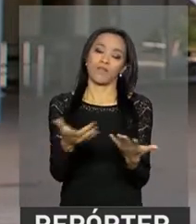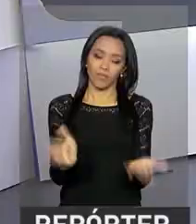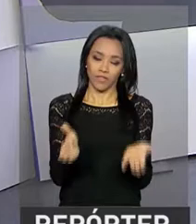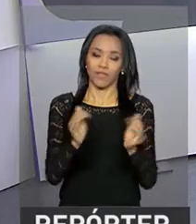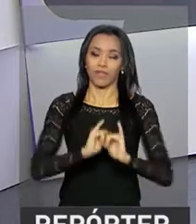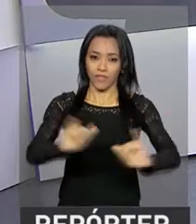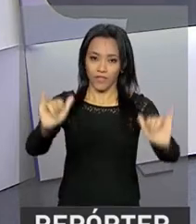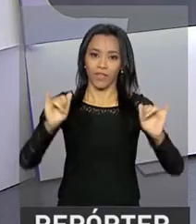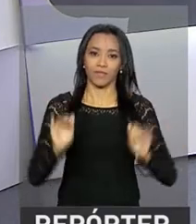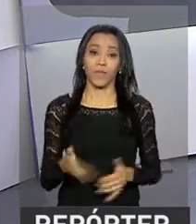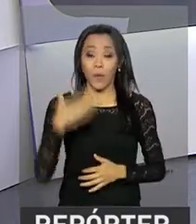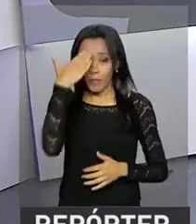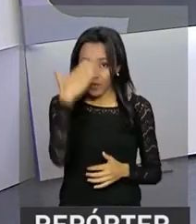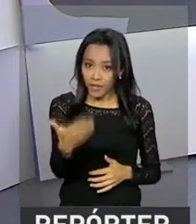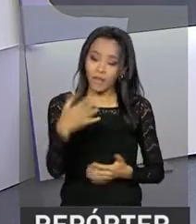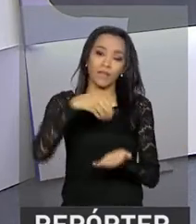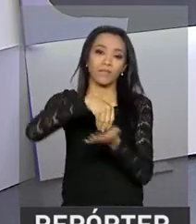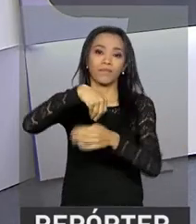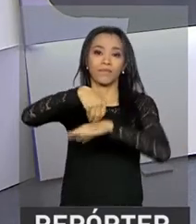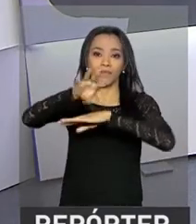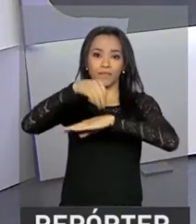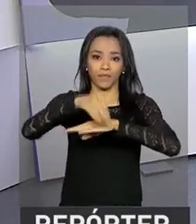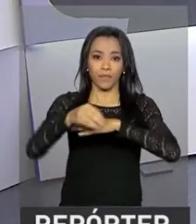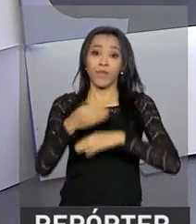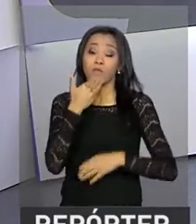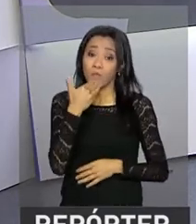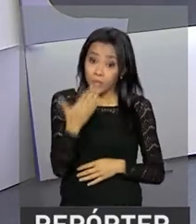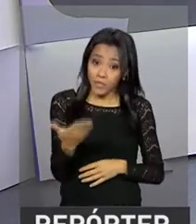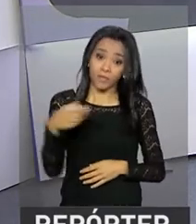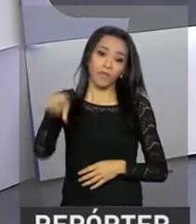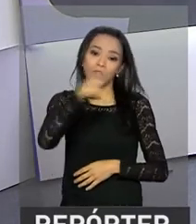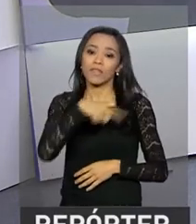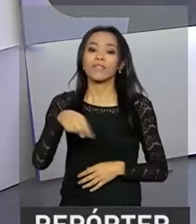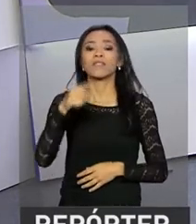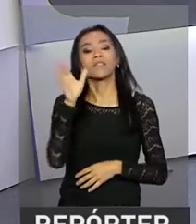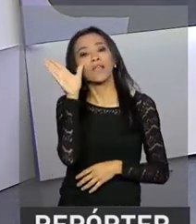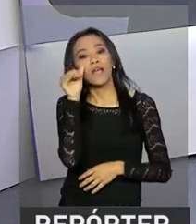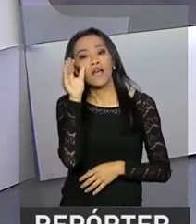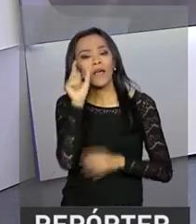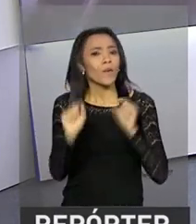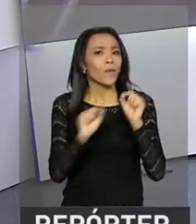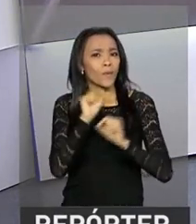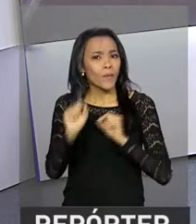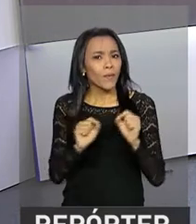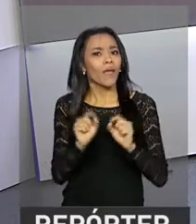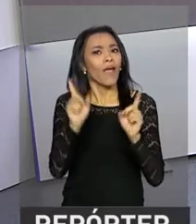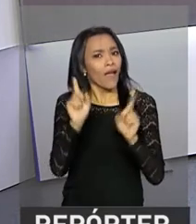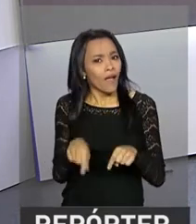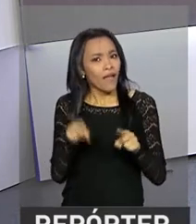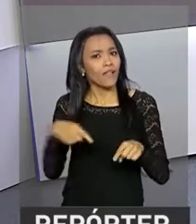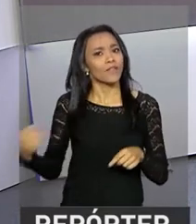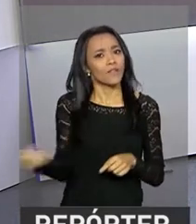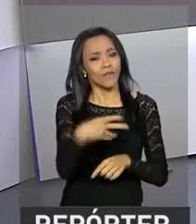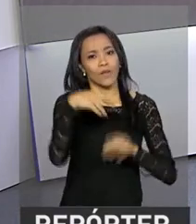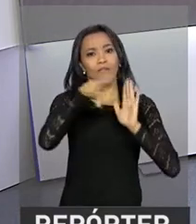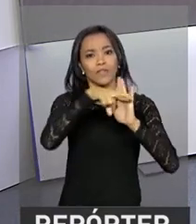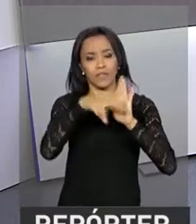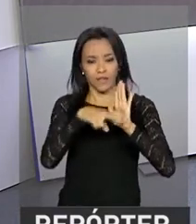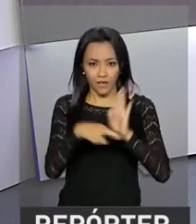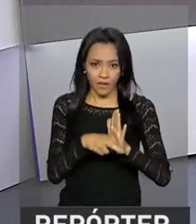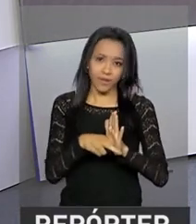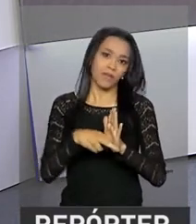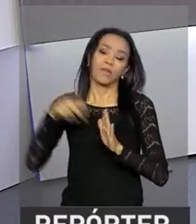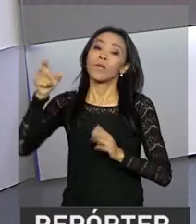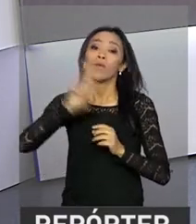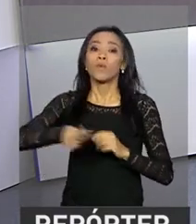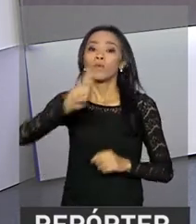Tá ok, JP. Obrigado pelas suas informações. Vou pedir para você acompanhar a nossa próxima reportagem, que fala justamente das novas regras para o